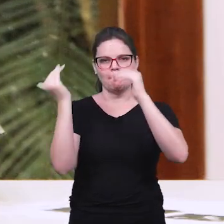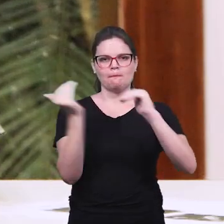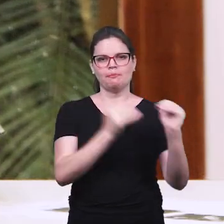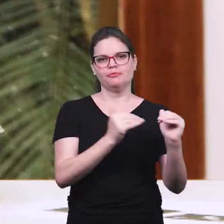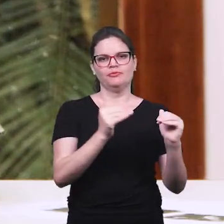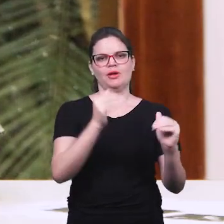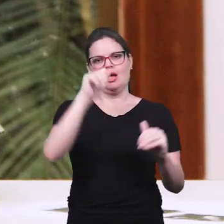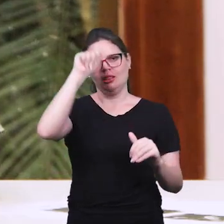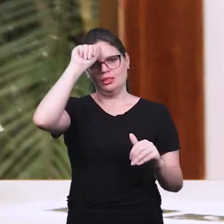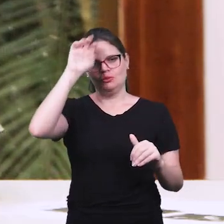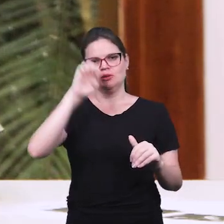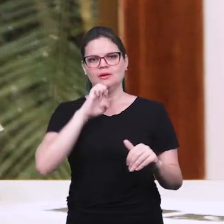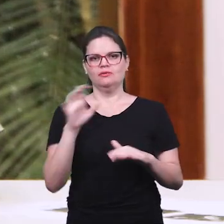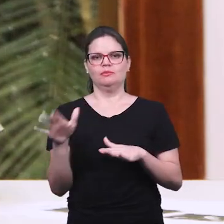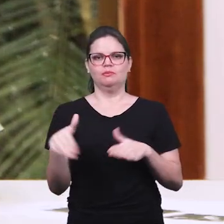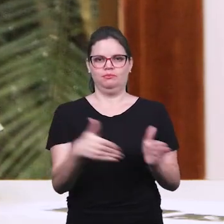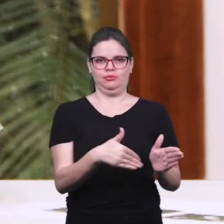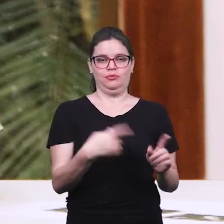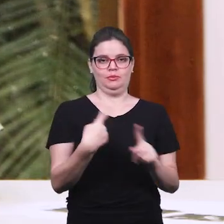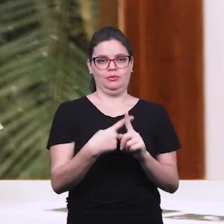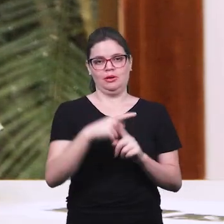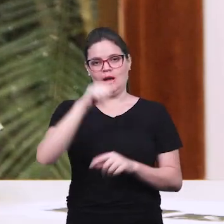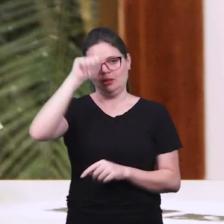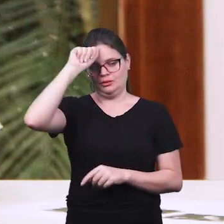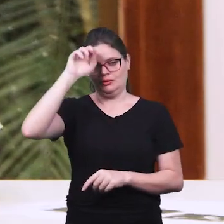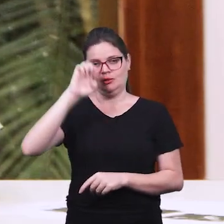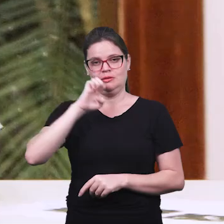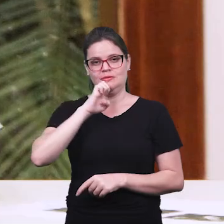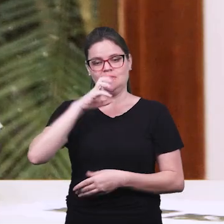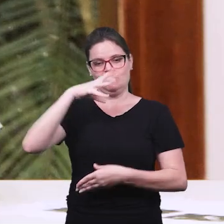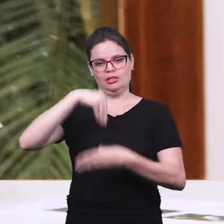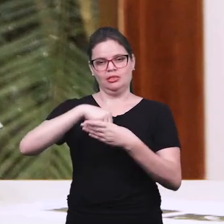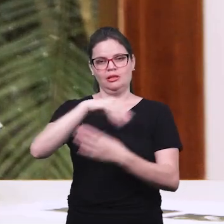O homem morava com Deus,